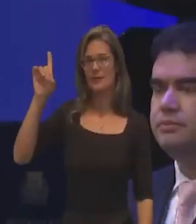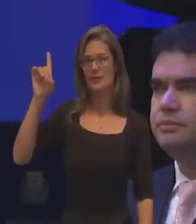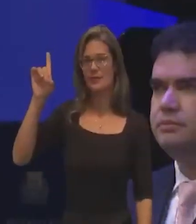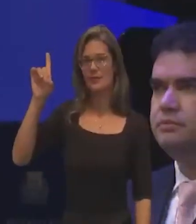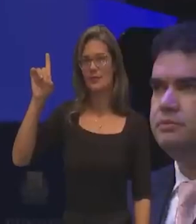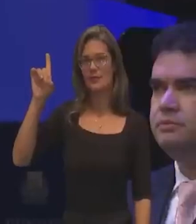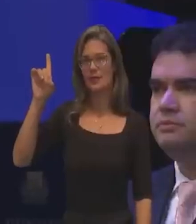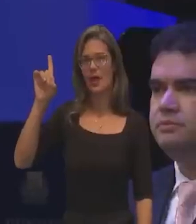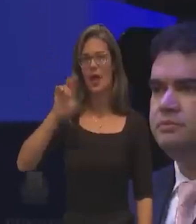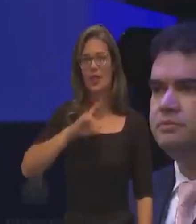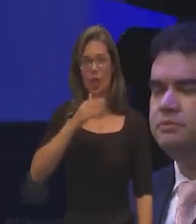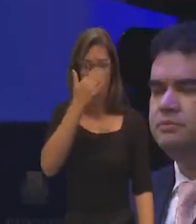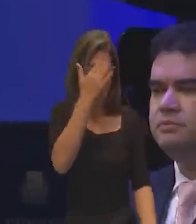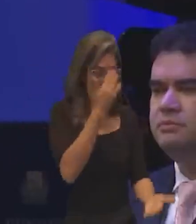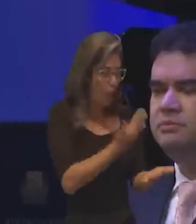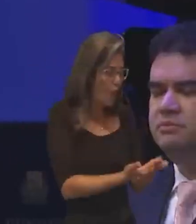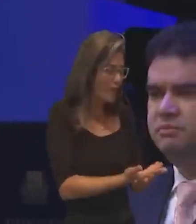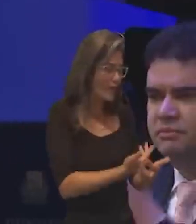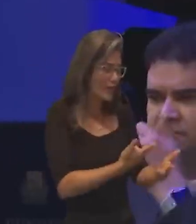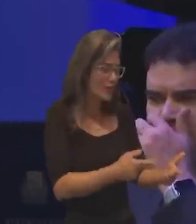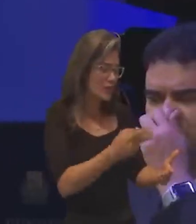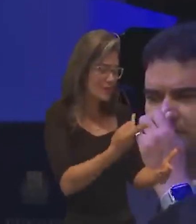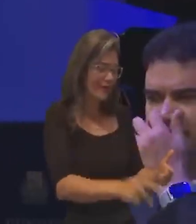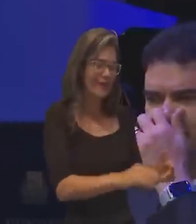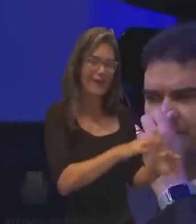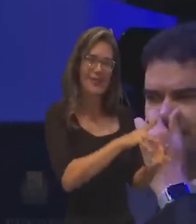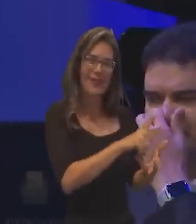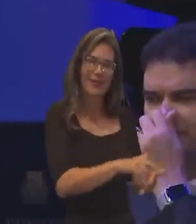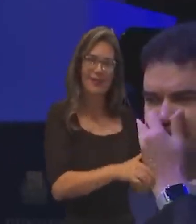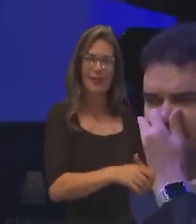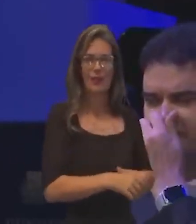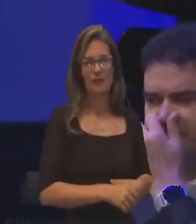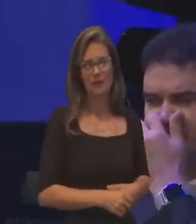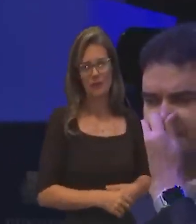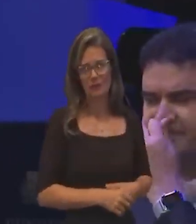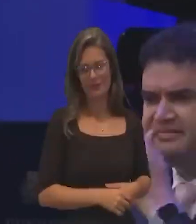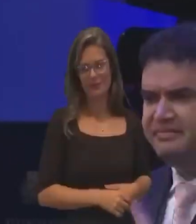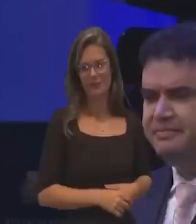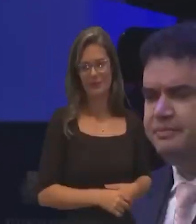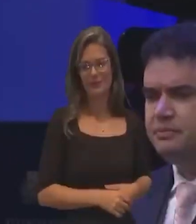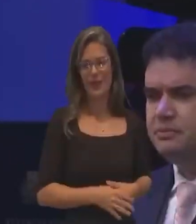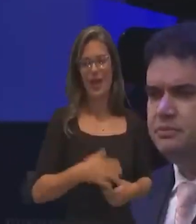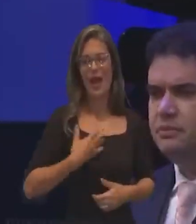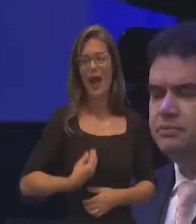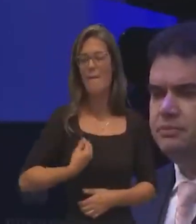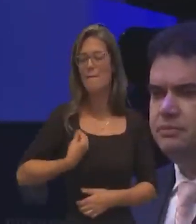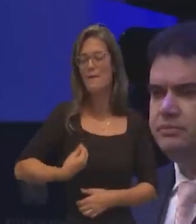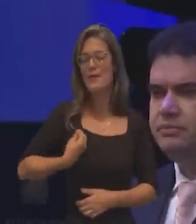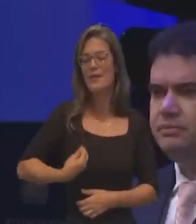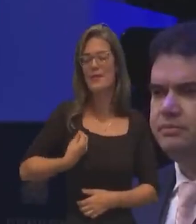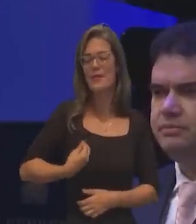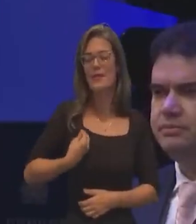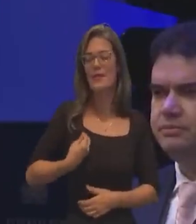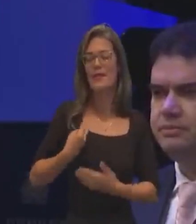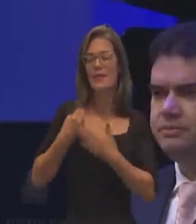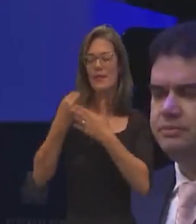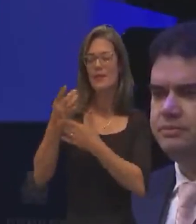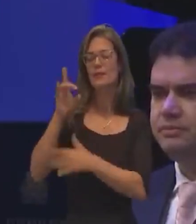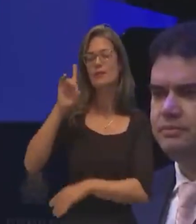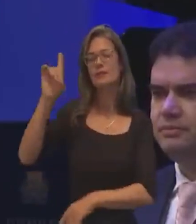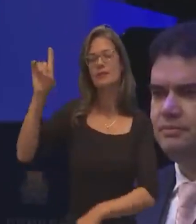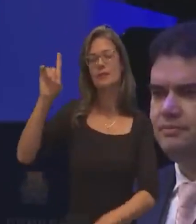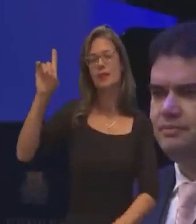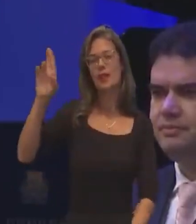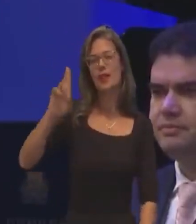problemas estão trazendo para mim, estão apresentando para mim. Porque a minha confiança, a minha vida está depositada na mão daquele que tem a